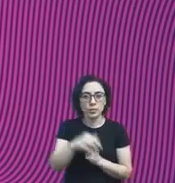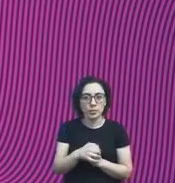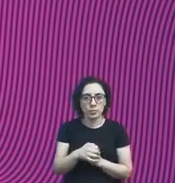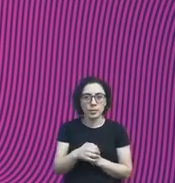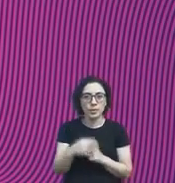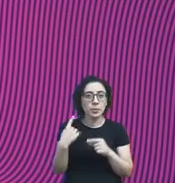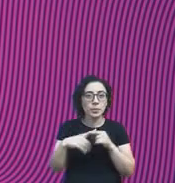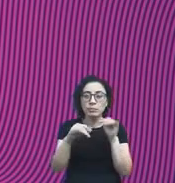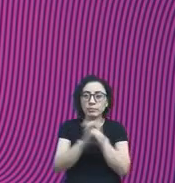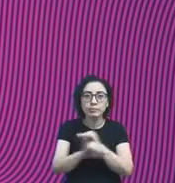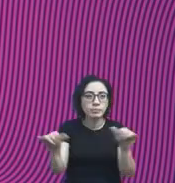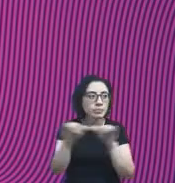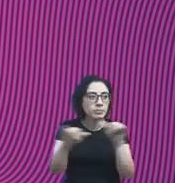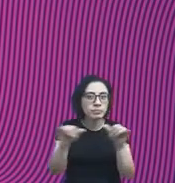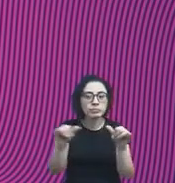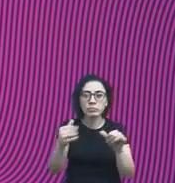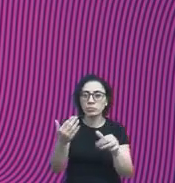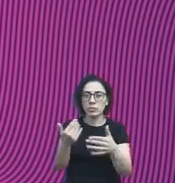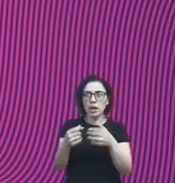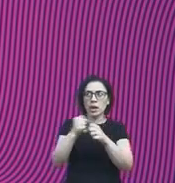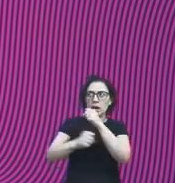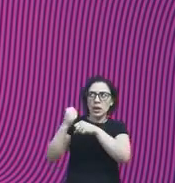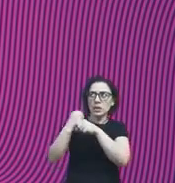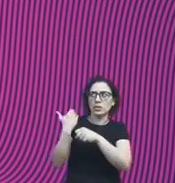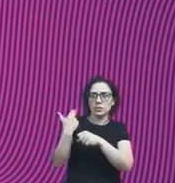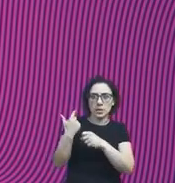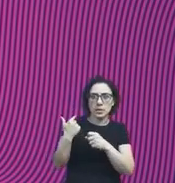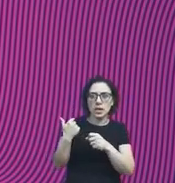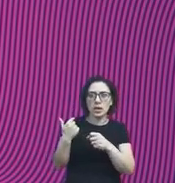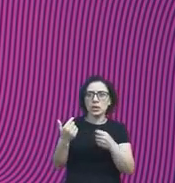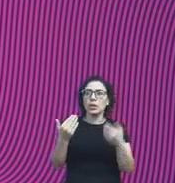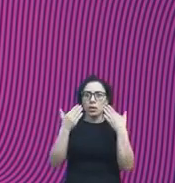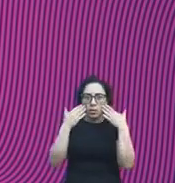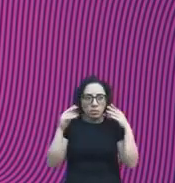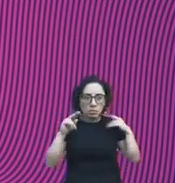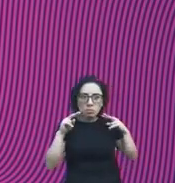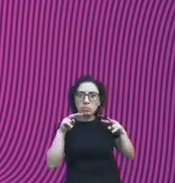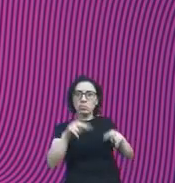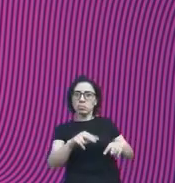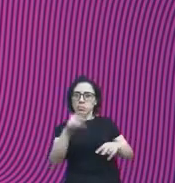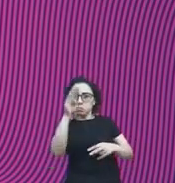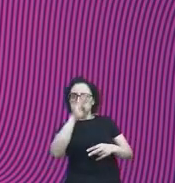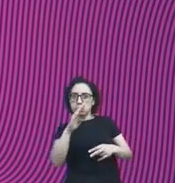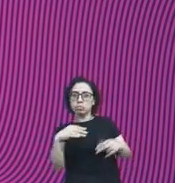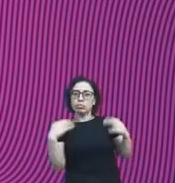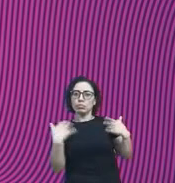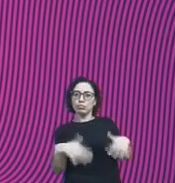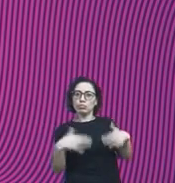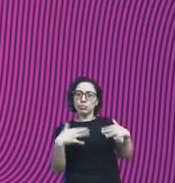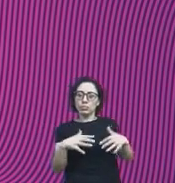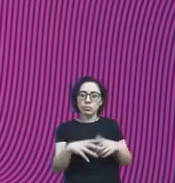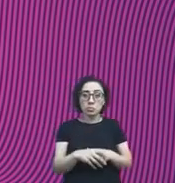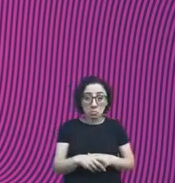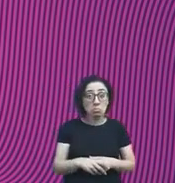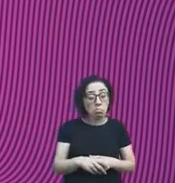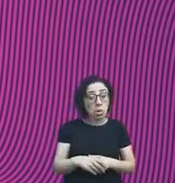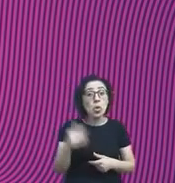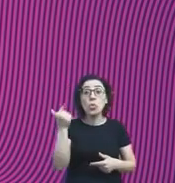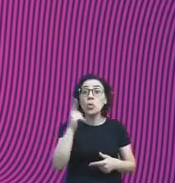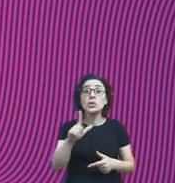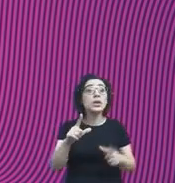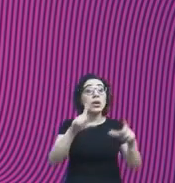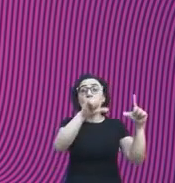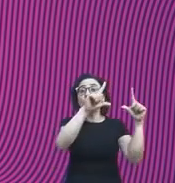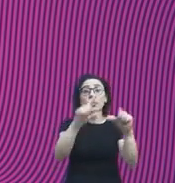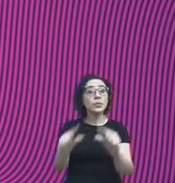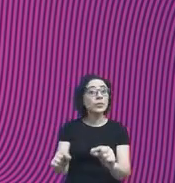tido a mesma volúpia para enfrentar outros inimigos da saúde